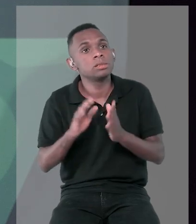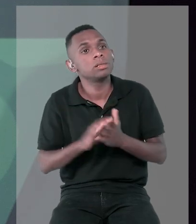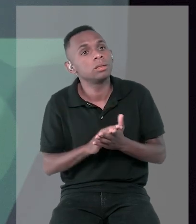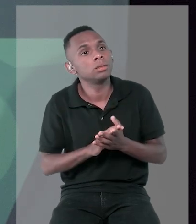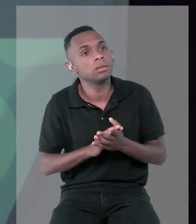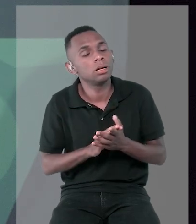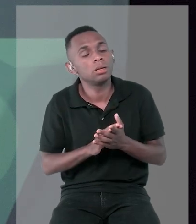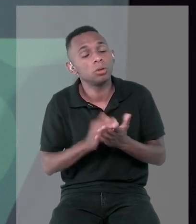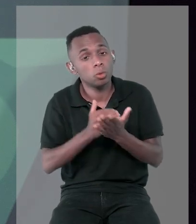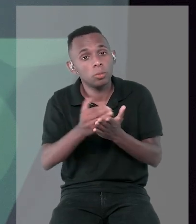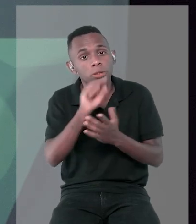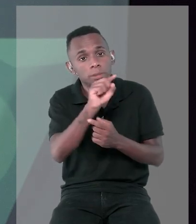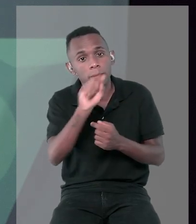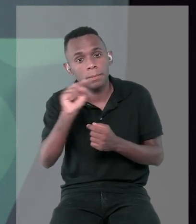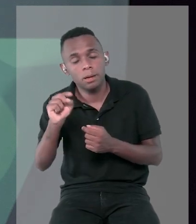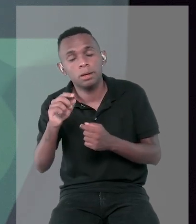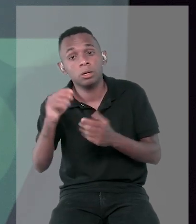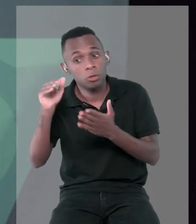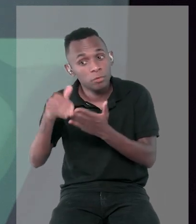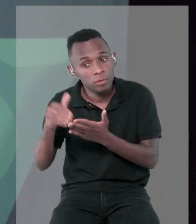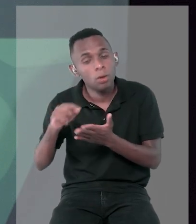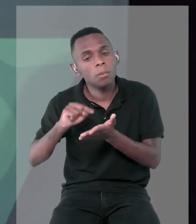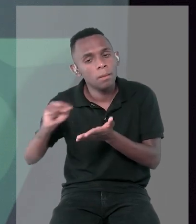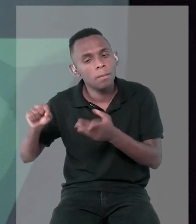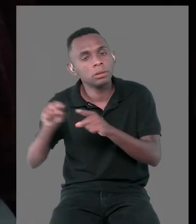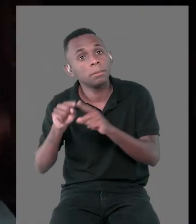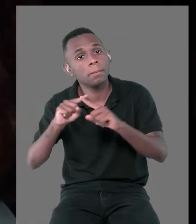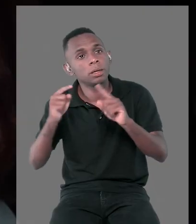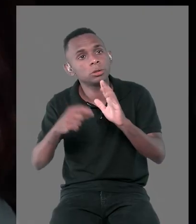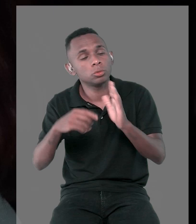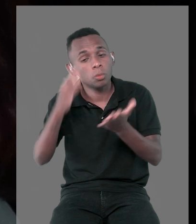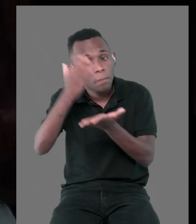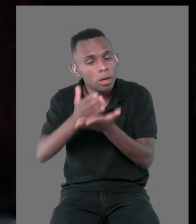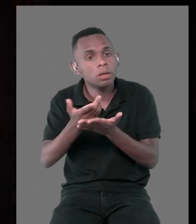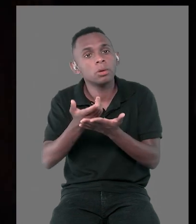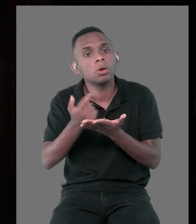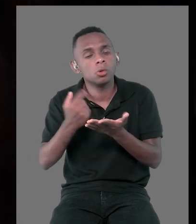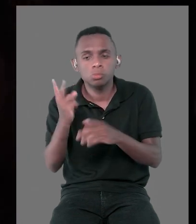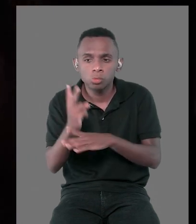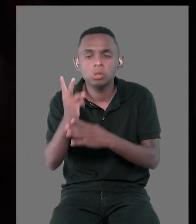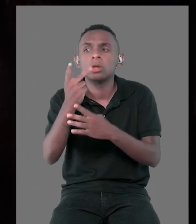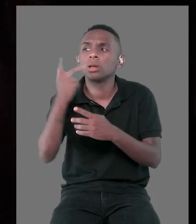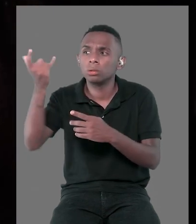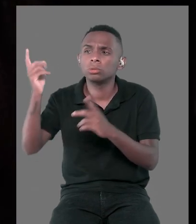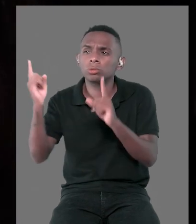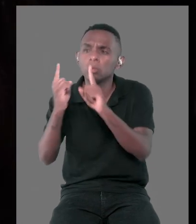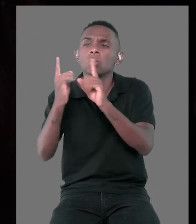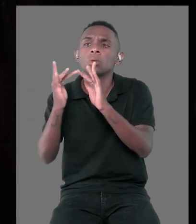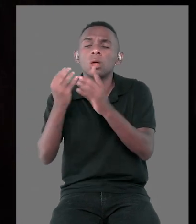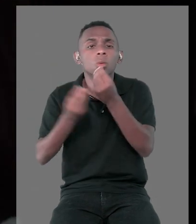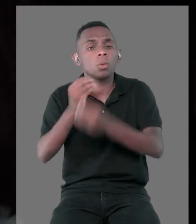pontinhos, reticências no começo e no fim, e deixei o miolo, o corpo da carta. E ele contando como conheceu Clarice.